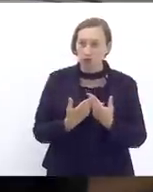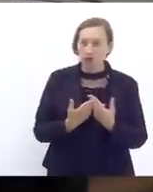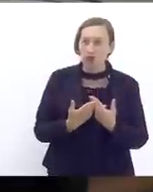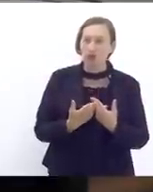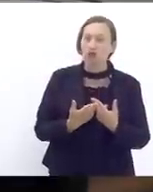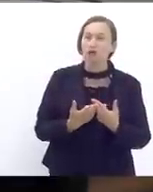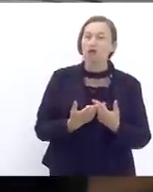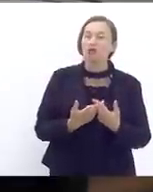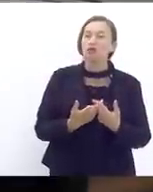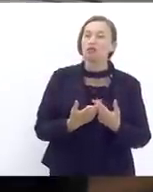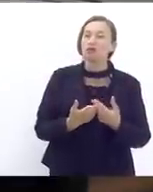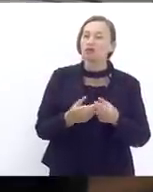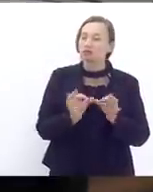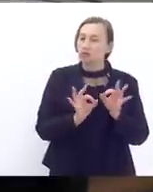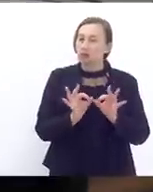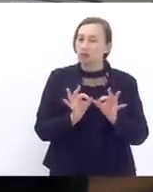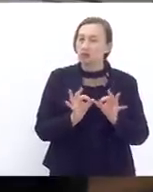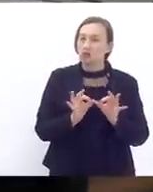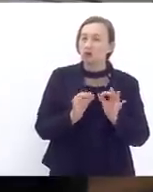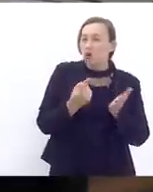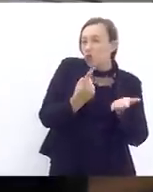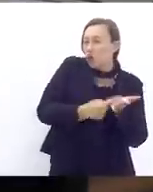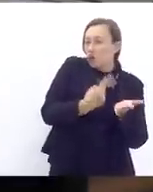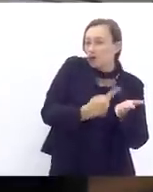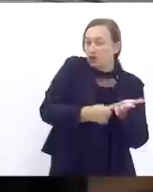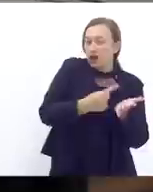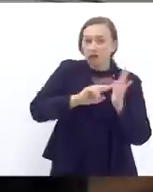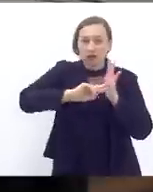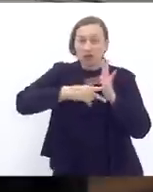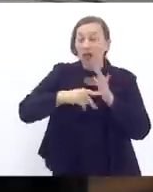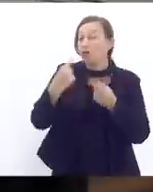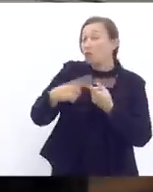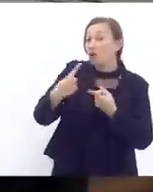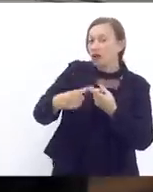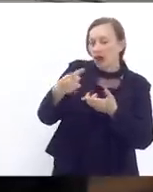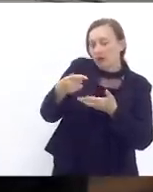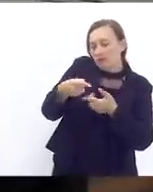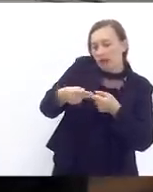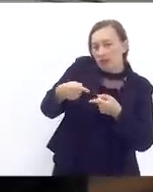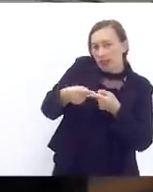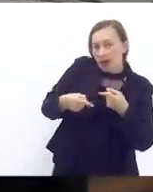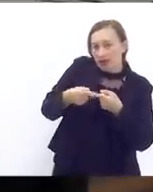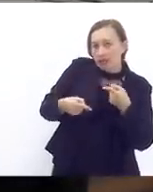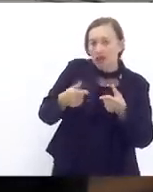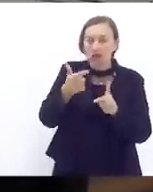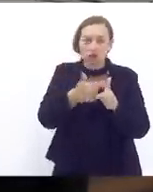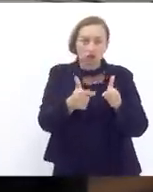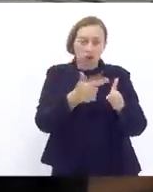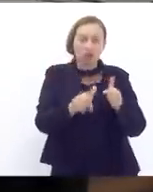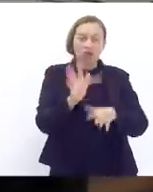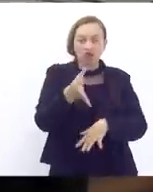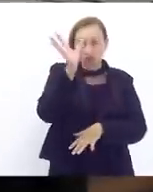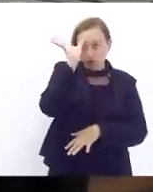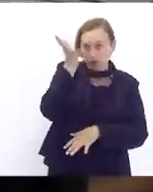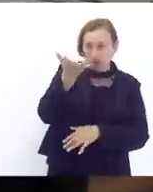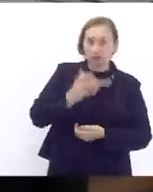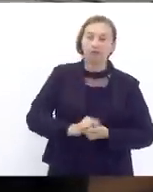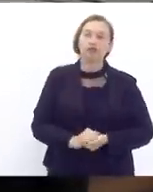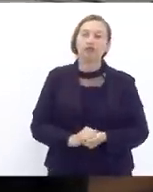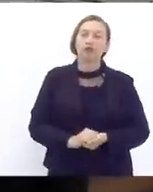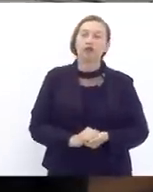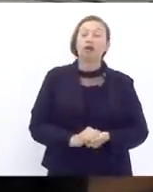agenda com os sindicatos porque metade desses problemas estariam resolvidos